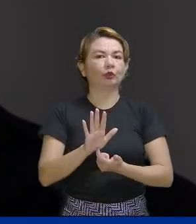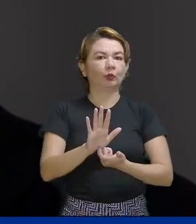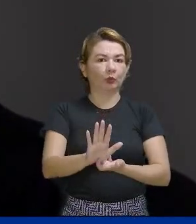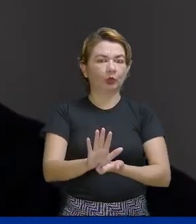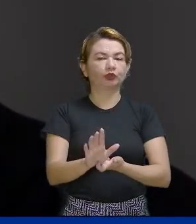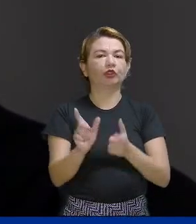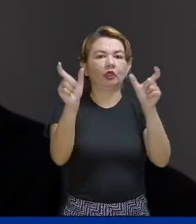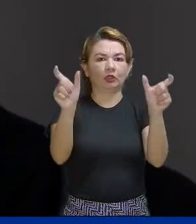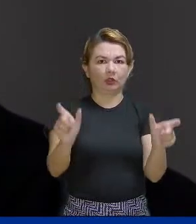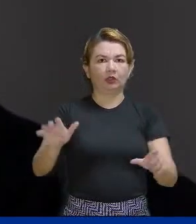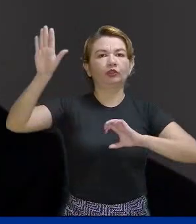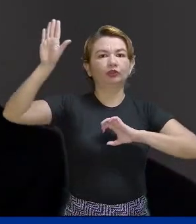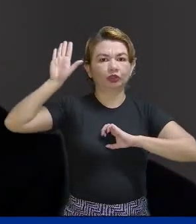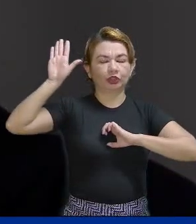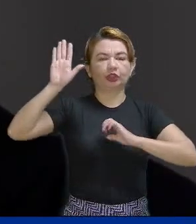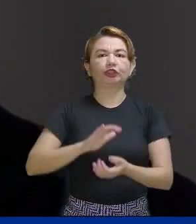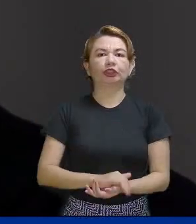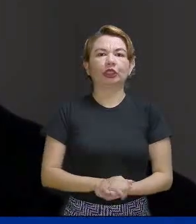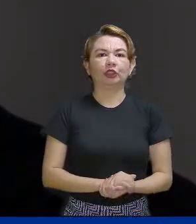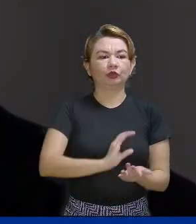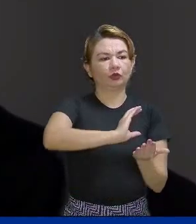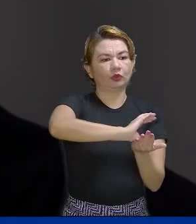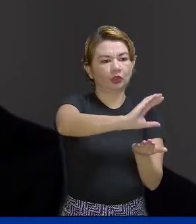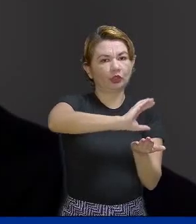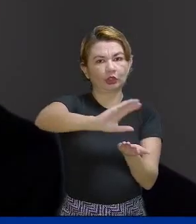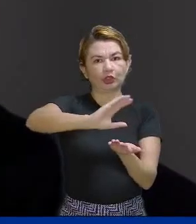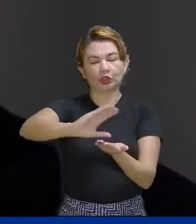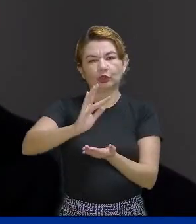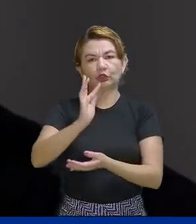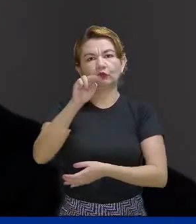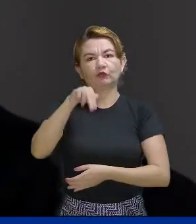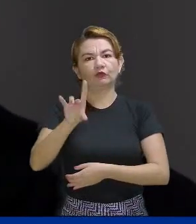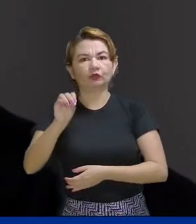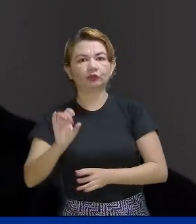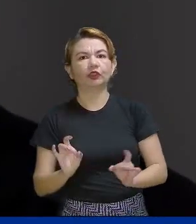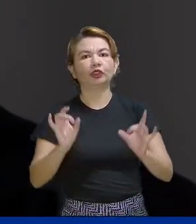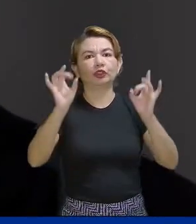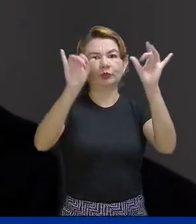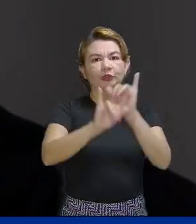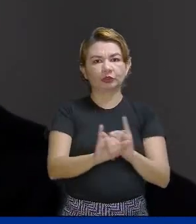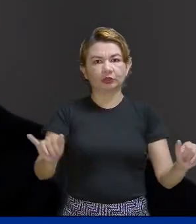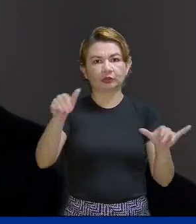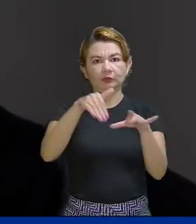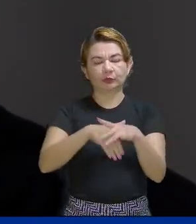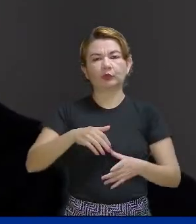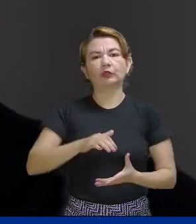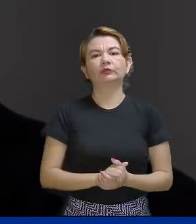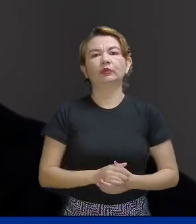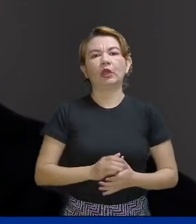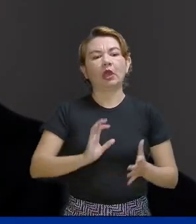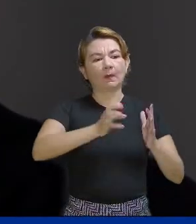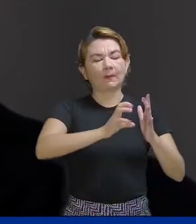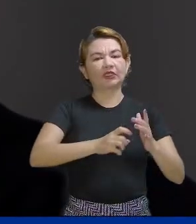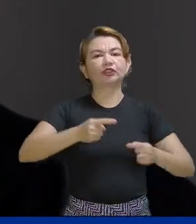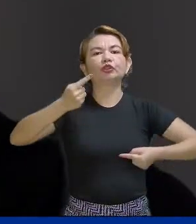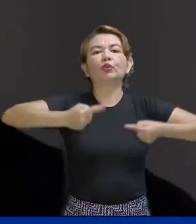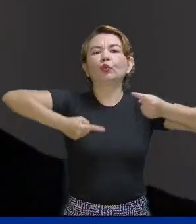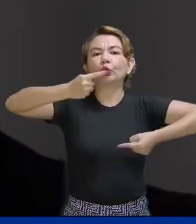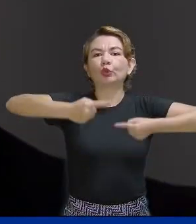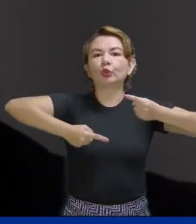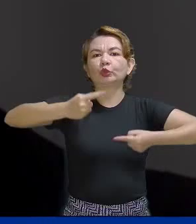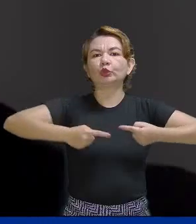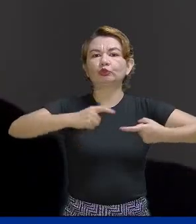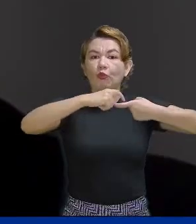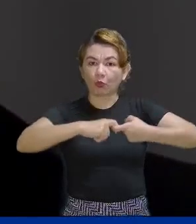candidatos recorrentes relativa à destinação dos recursos do Fundo Especial a candidatos de partidos políticos coligados